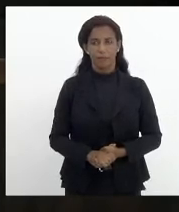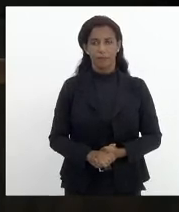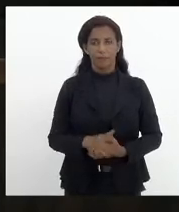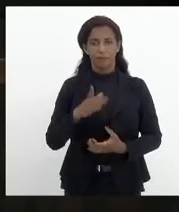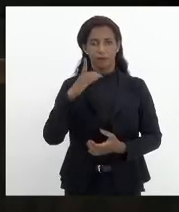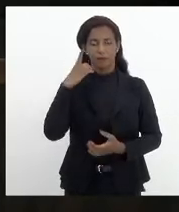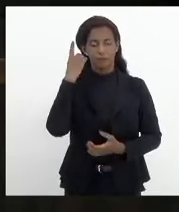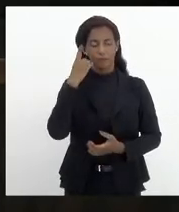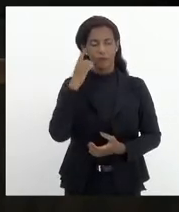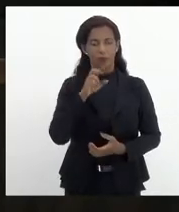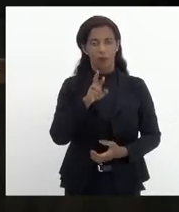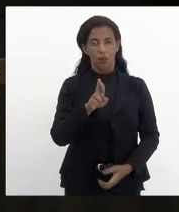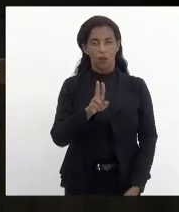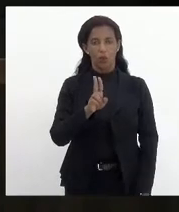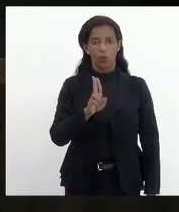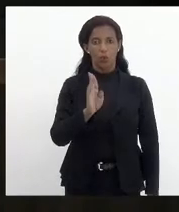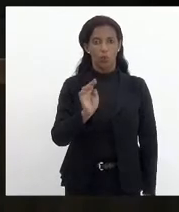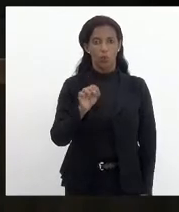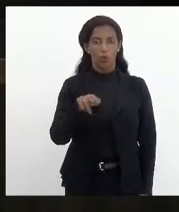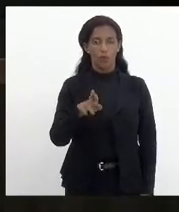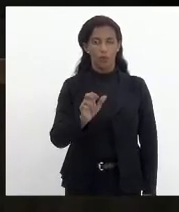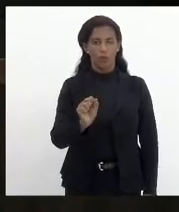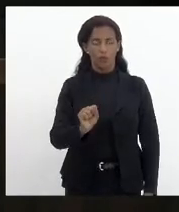Deputado Rubens Bontempo.